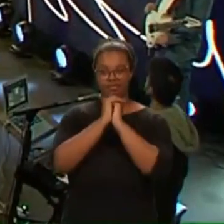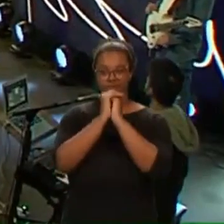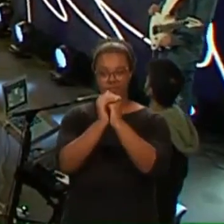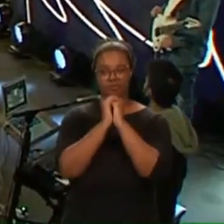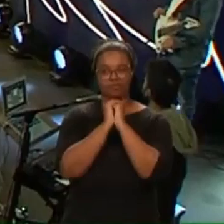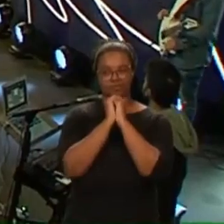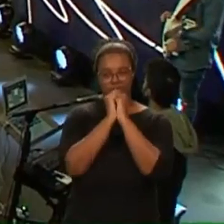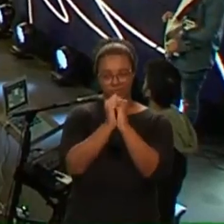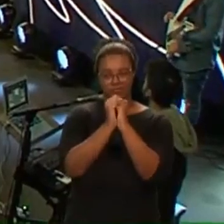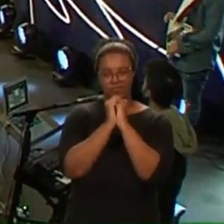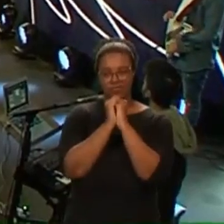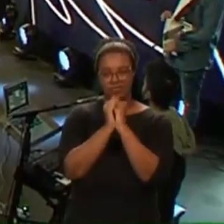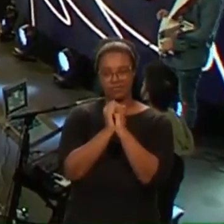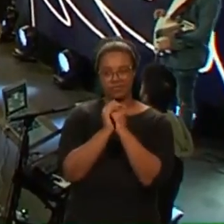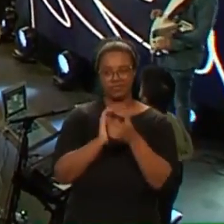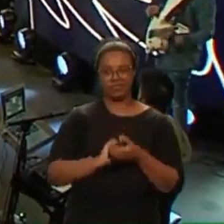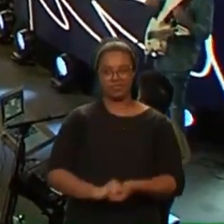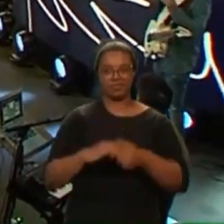amém e